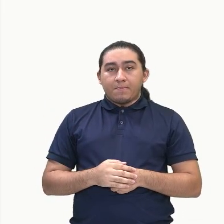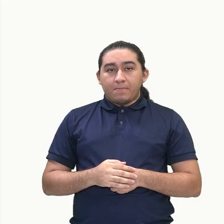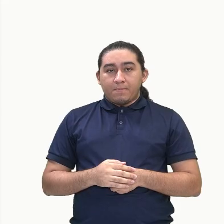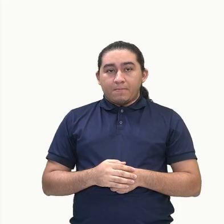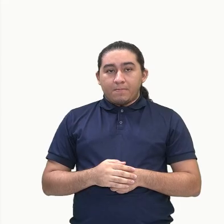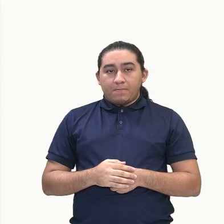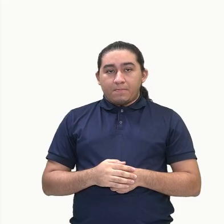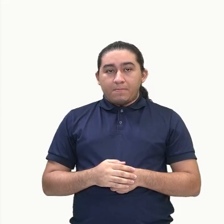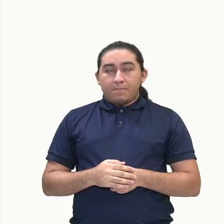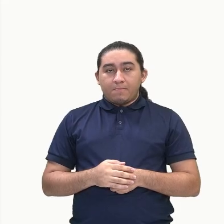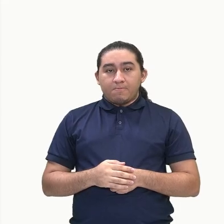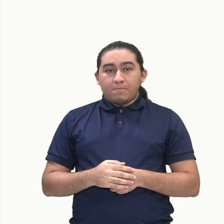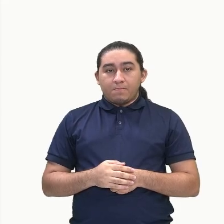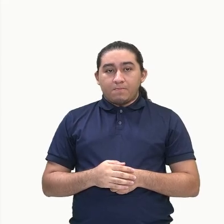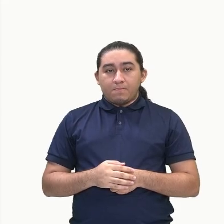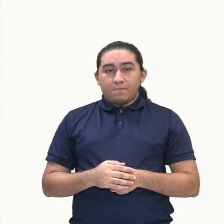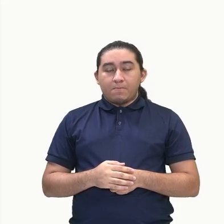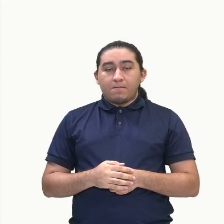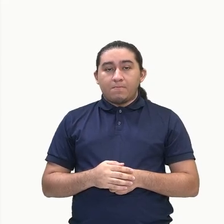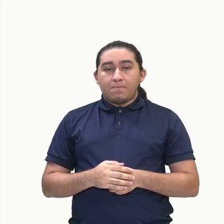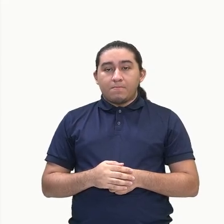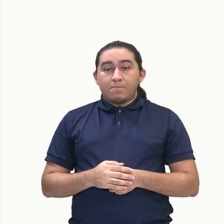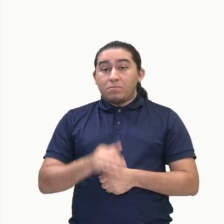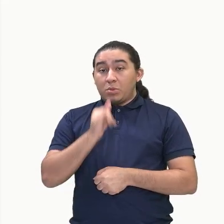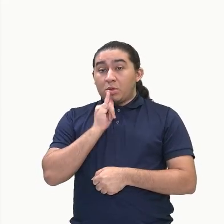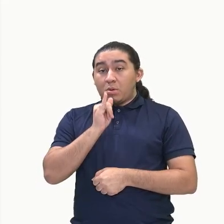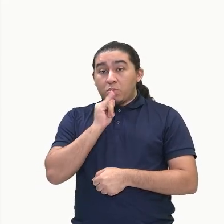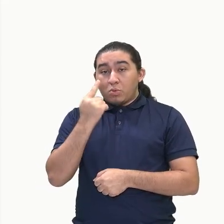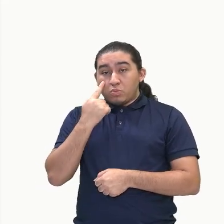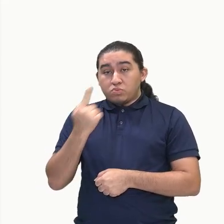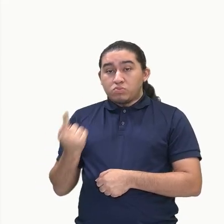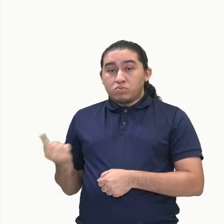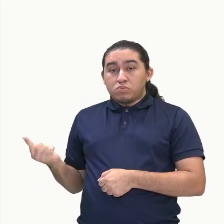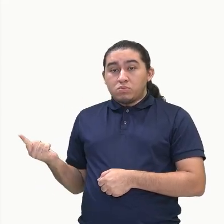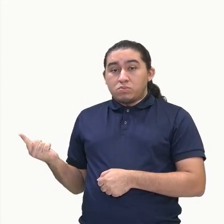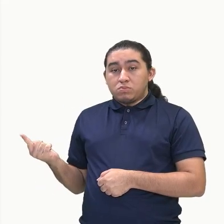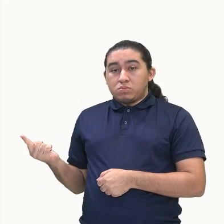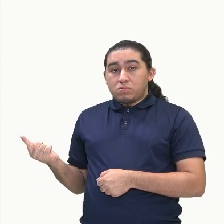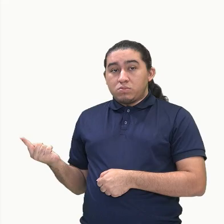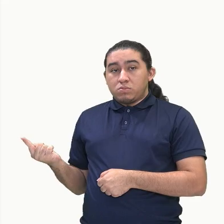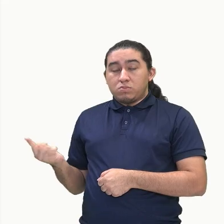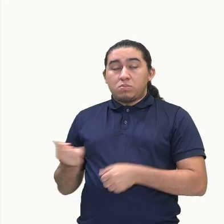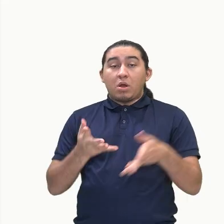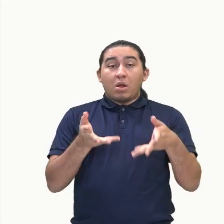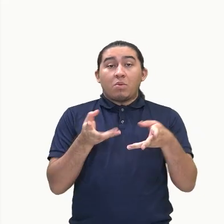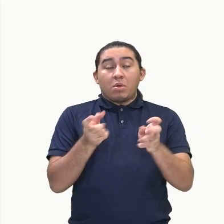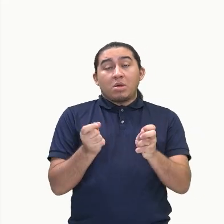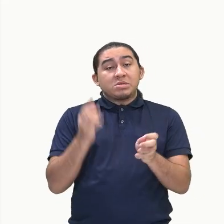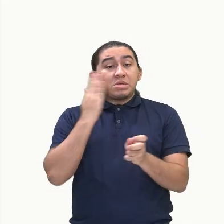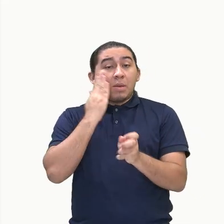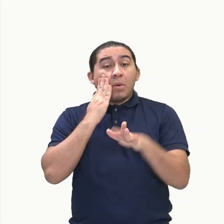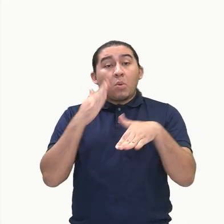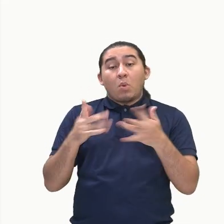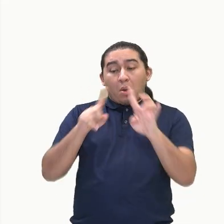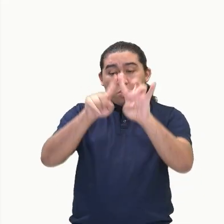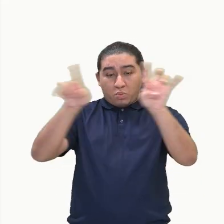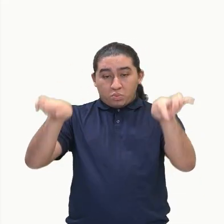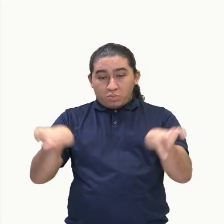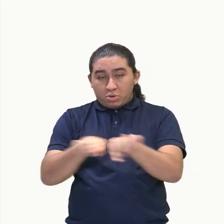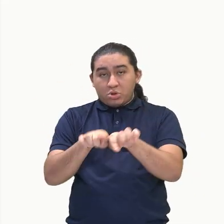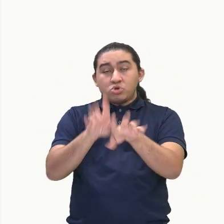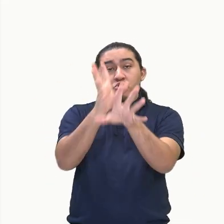polígono aqui, por exemplo, esse retângulo, e eu quero saber o perímetro, eu vou somar todos os lados. Então,